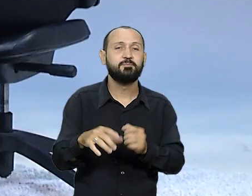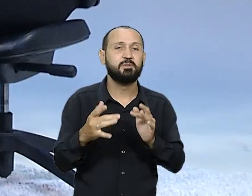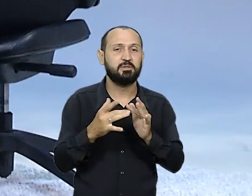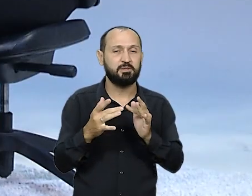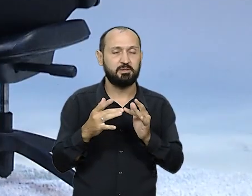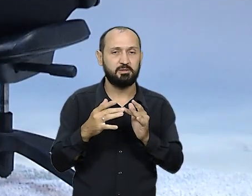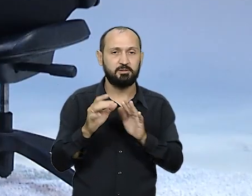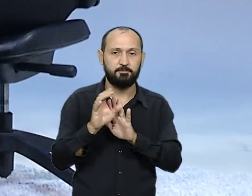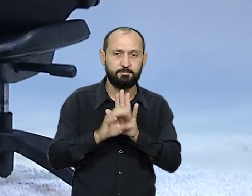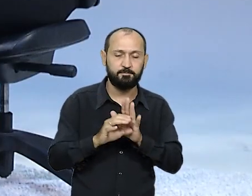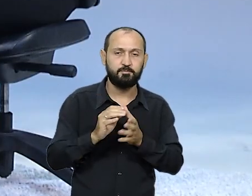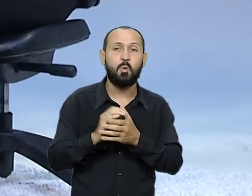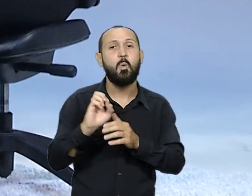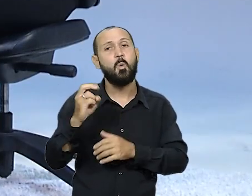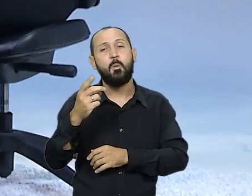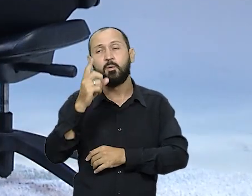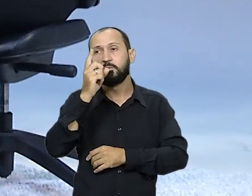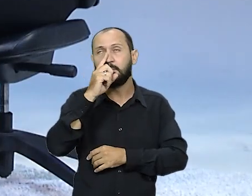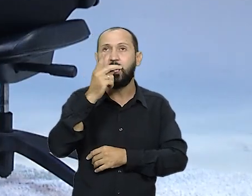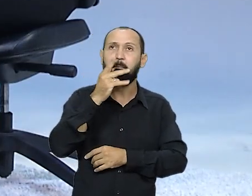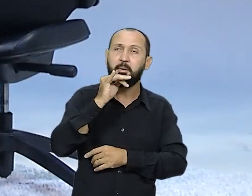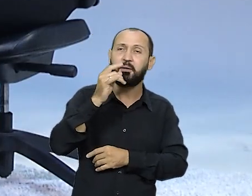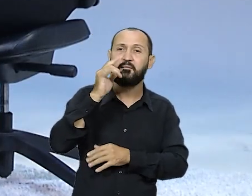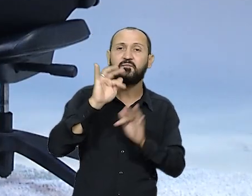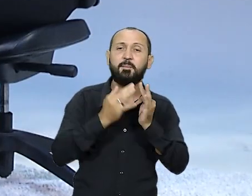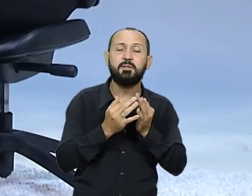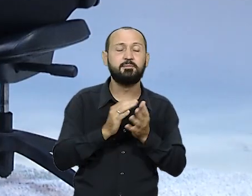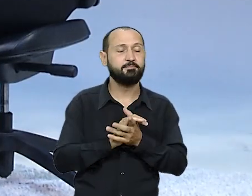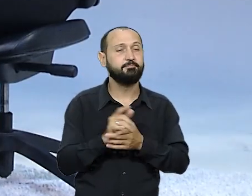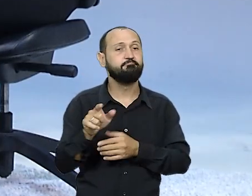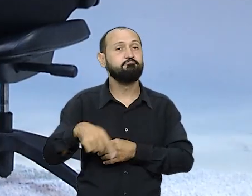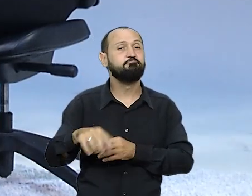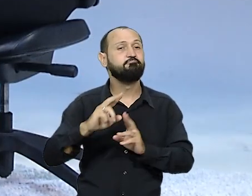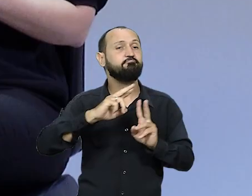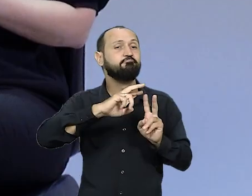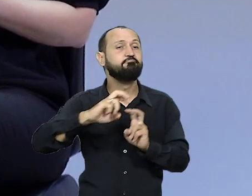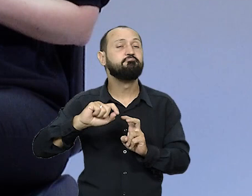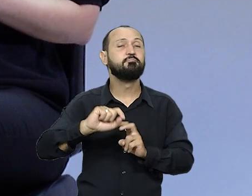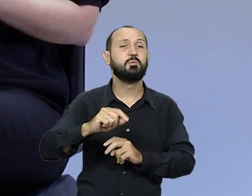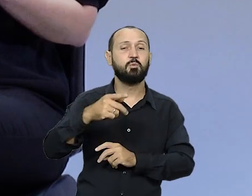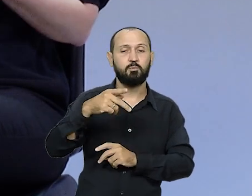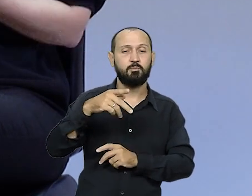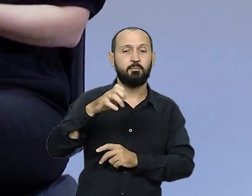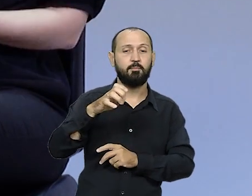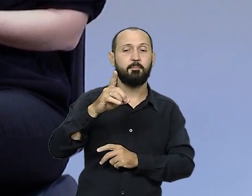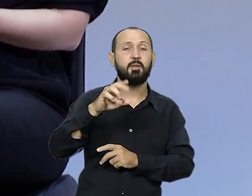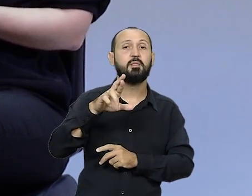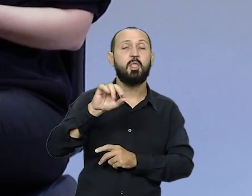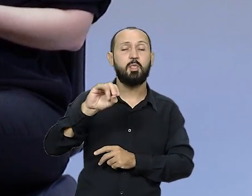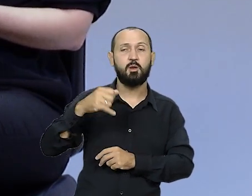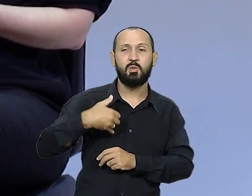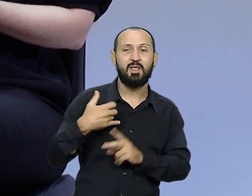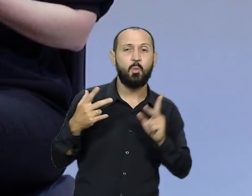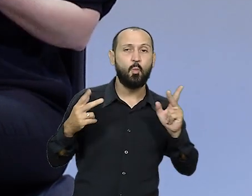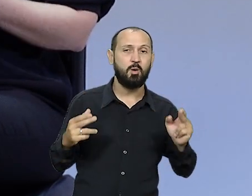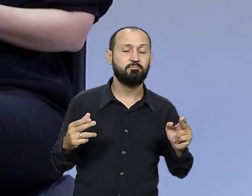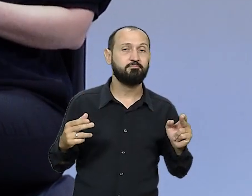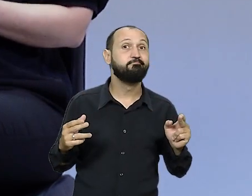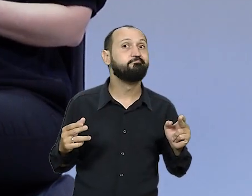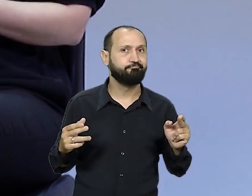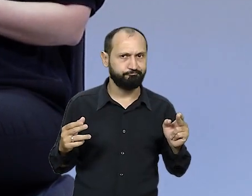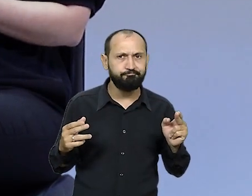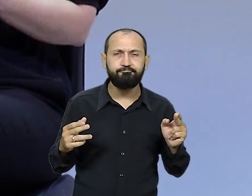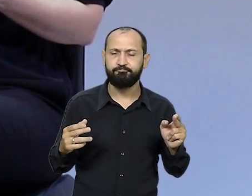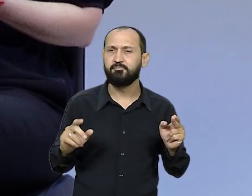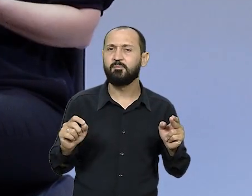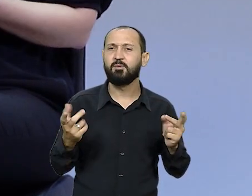conteúdo? Ou os pais delas, talvez? Elas percebem que o Pedrinho tem a idade delas. Elas